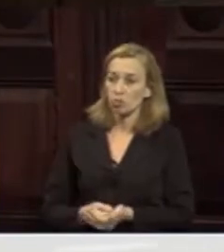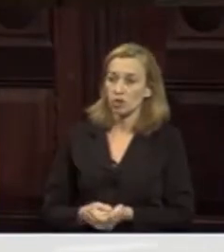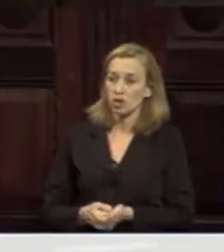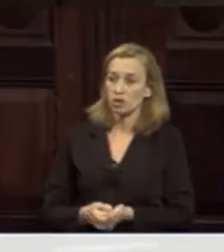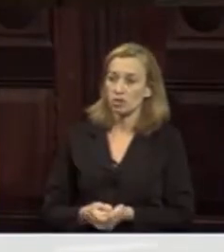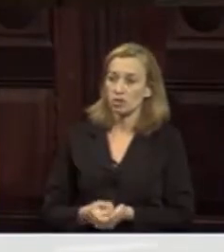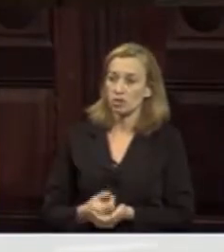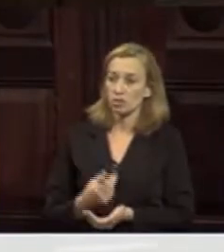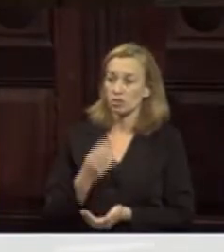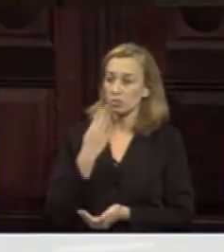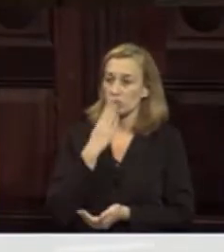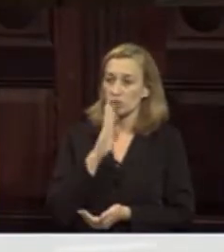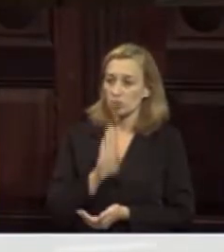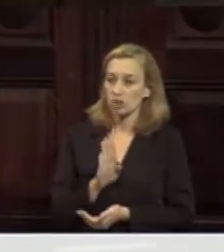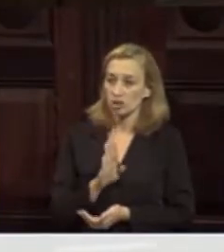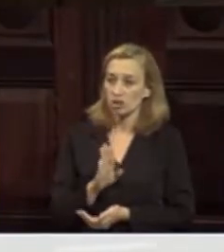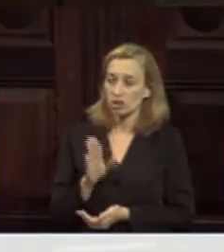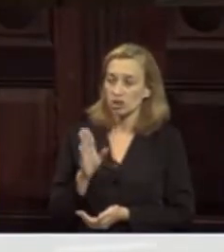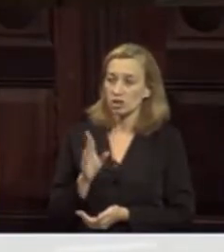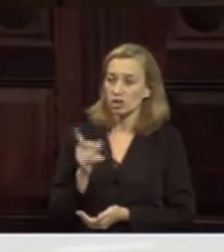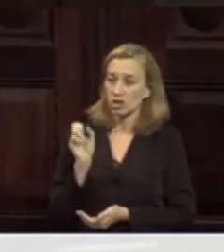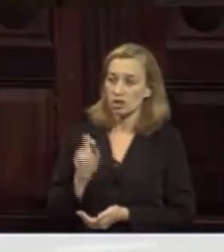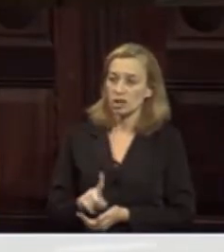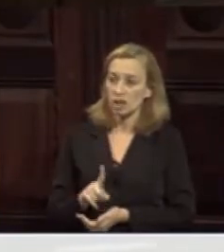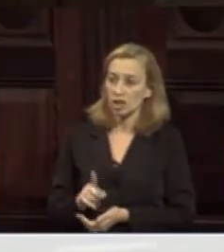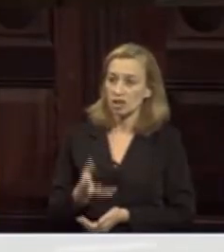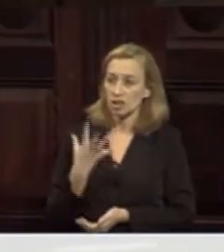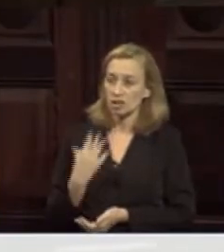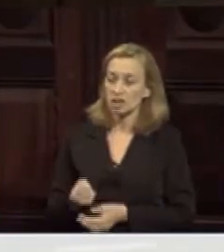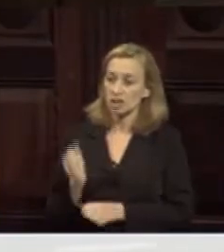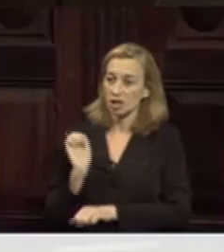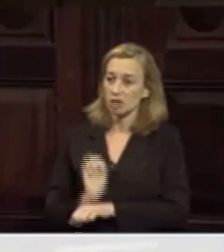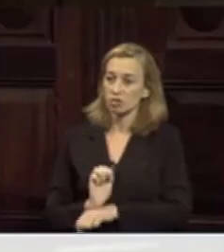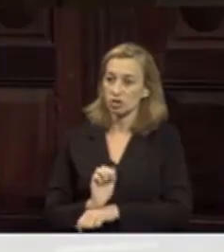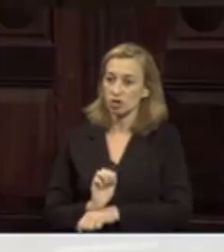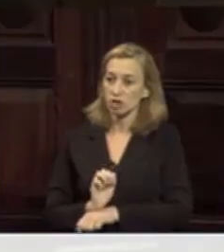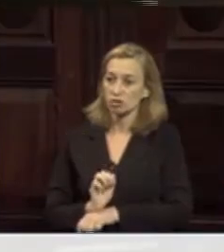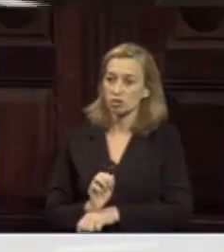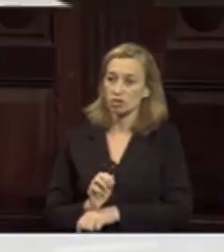republicano, que é o de acolher o Estado do Rio de Janeiro. Muito obrigada.